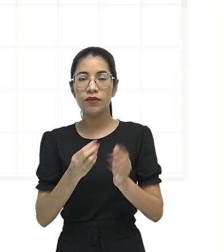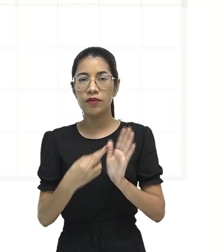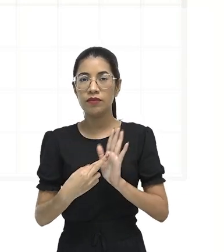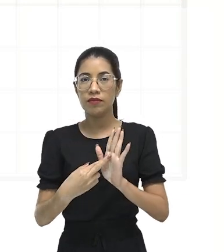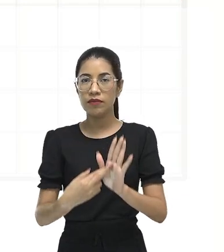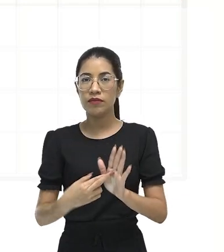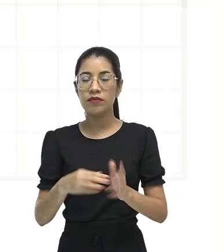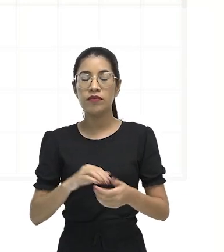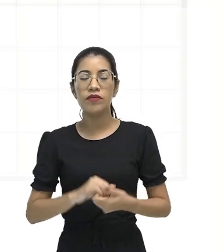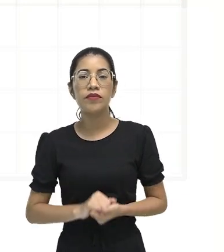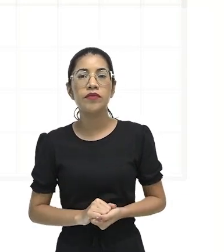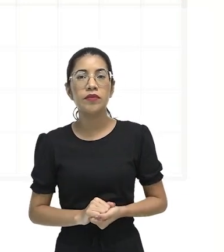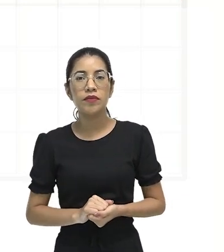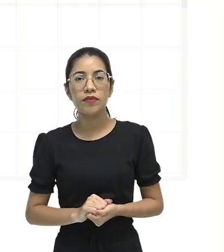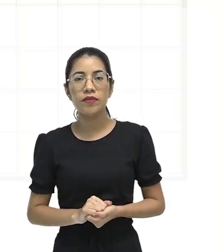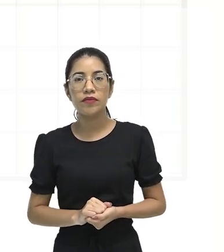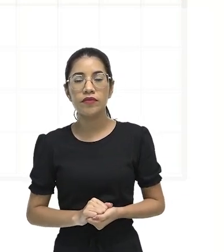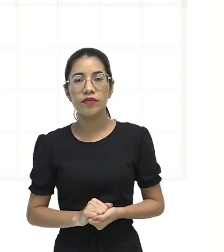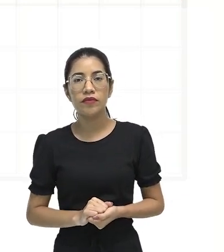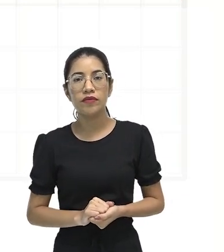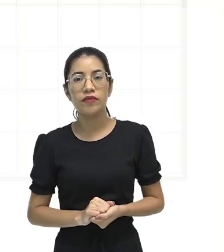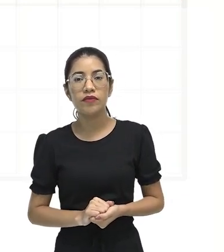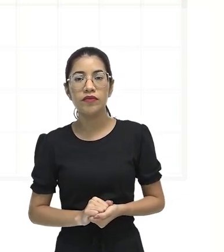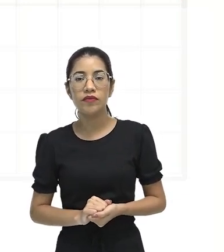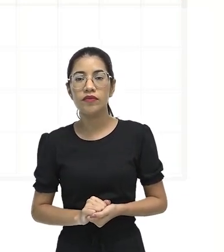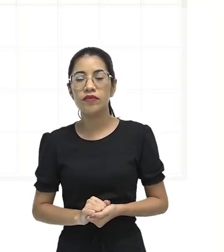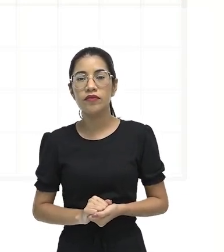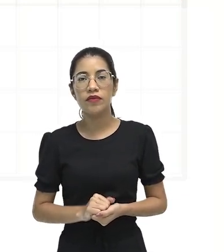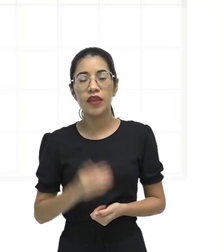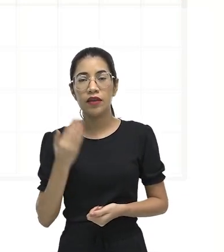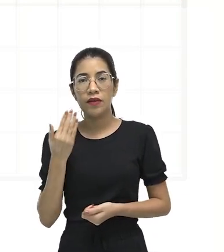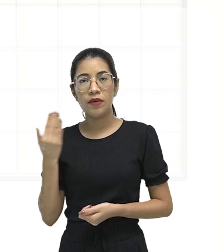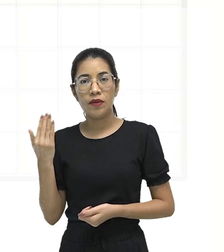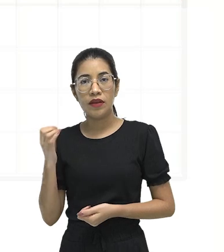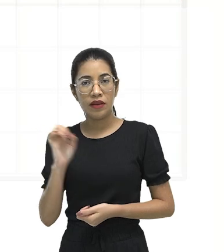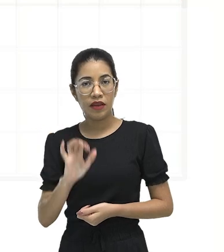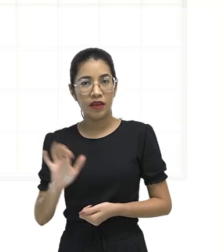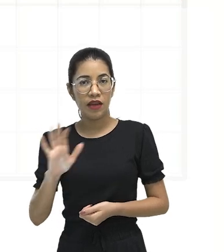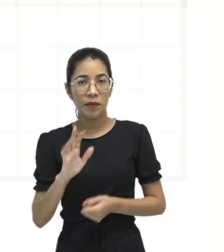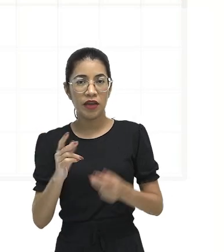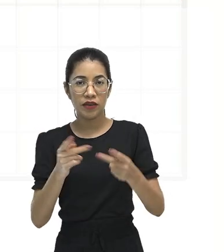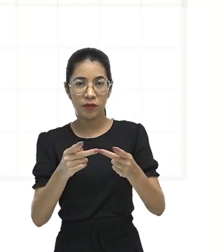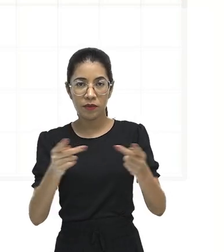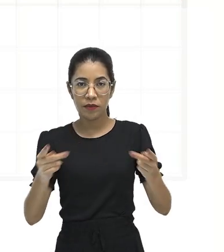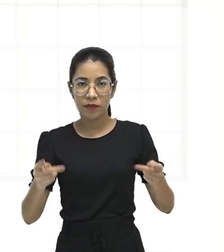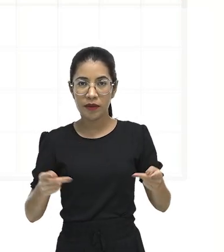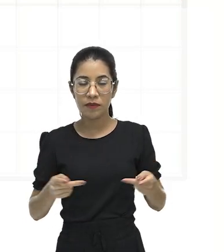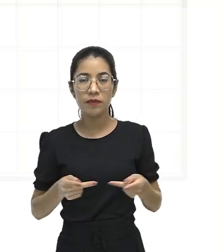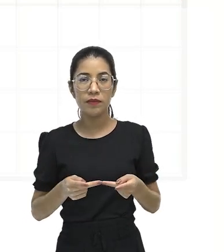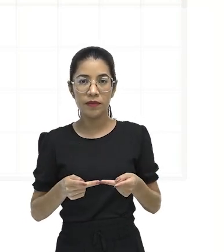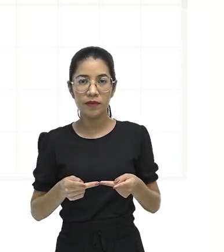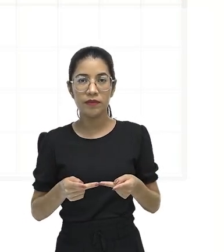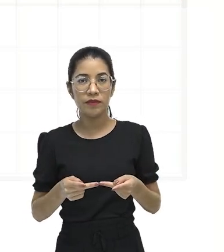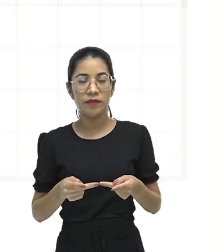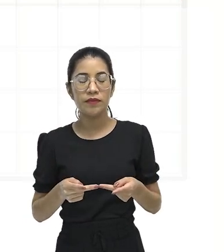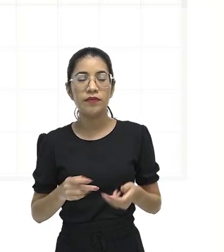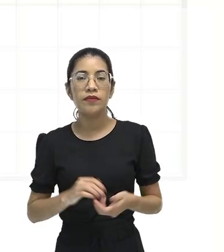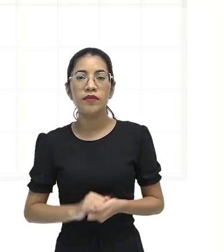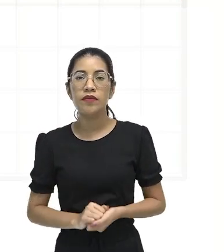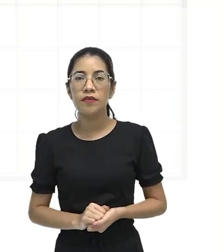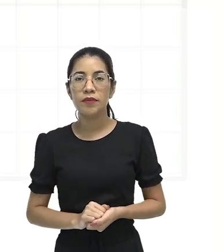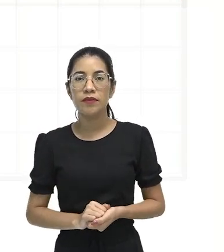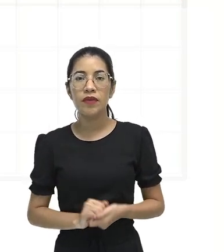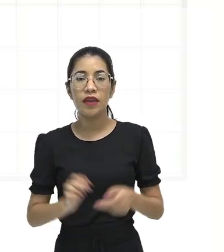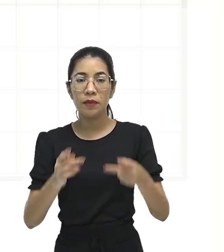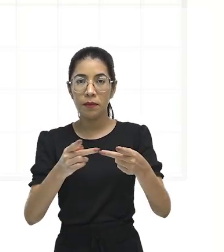esses conceitos. Veja, aqui eu tenho uma pizza inteira, né? A